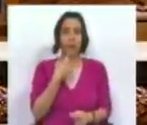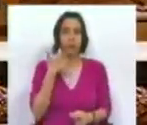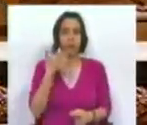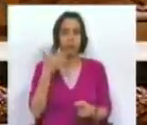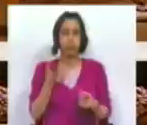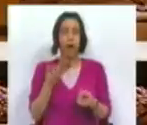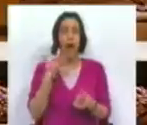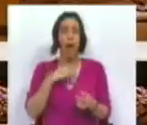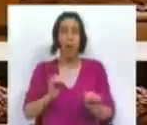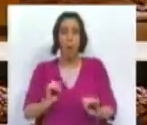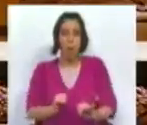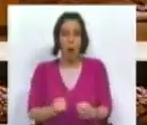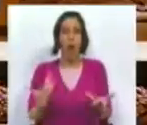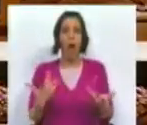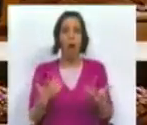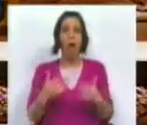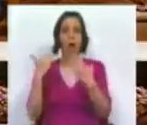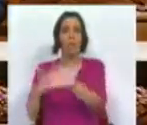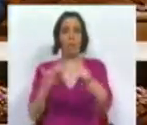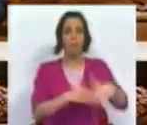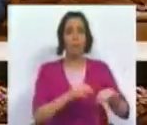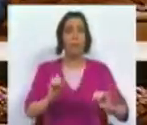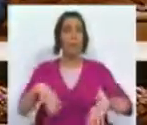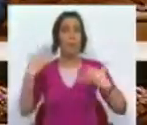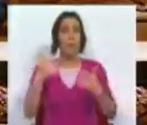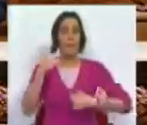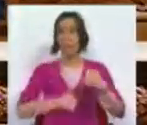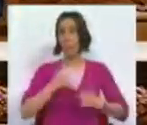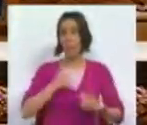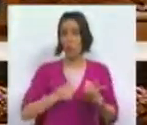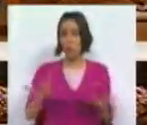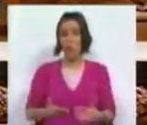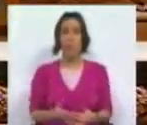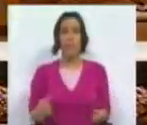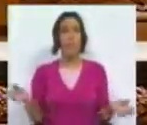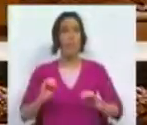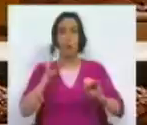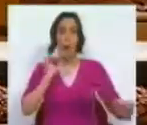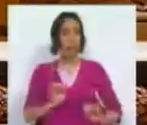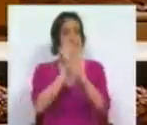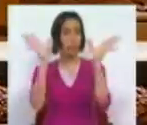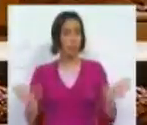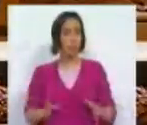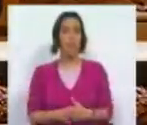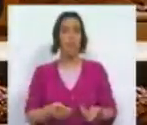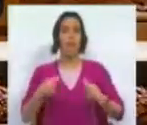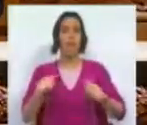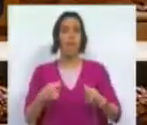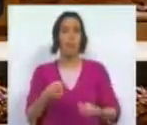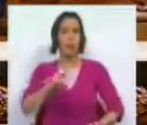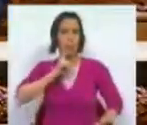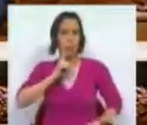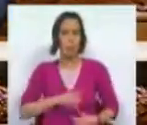excessos, desaproveitamento, restrição ao princípio da concorrência, falta de transparência,